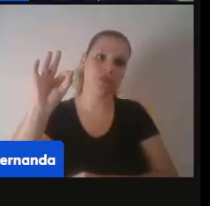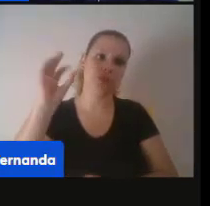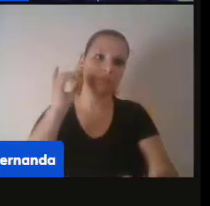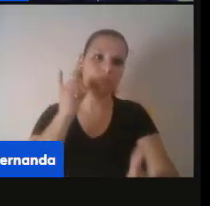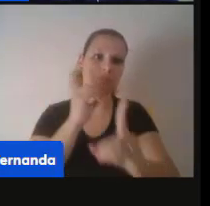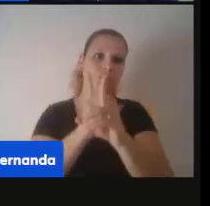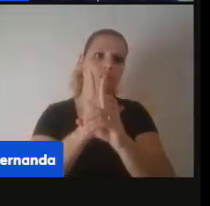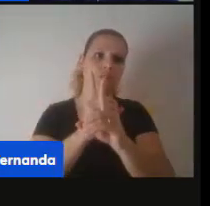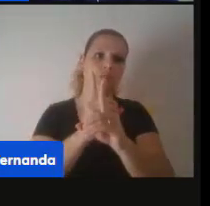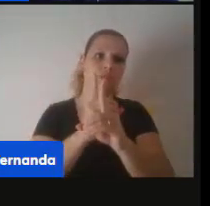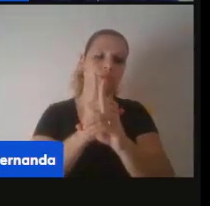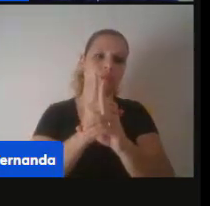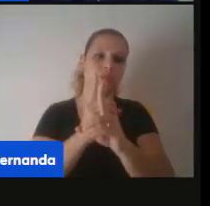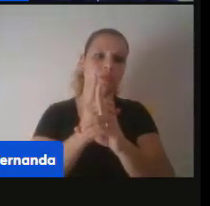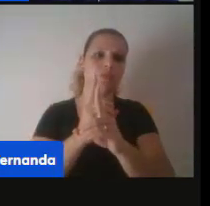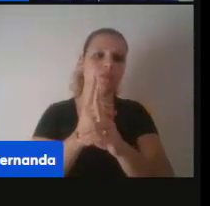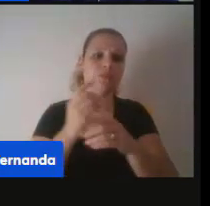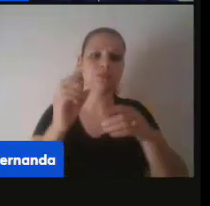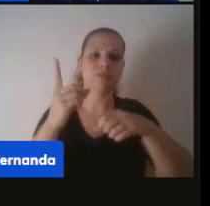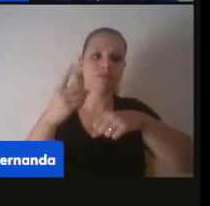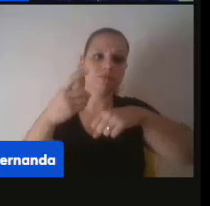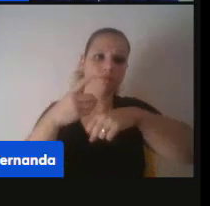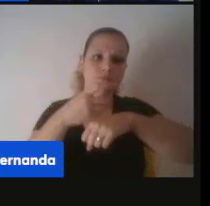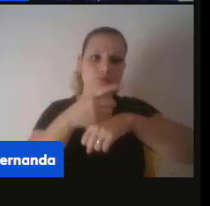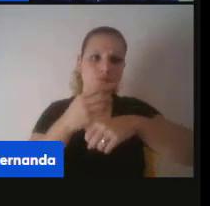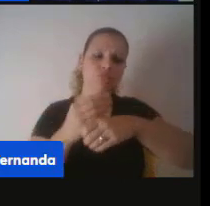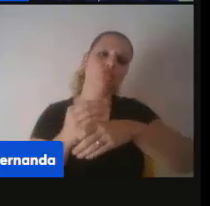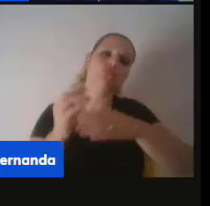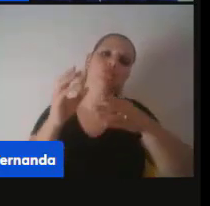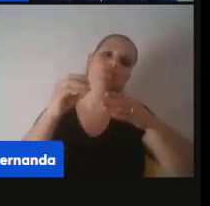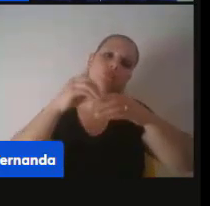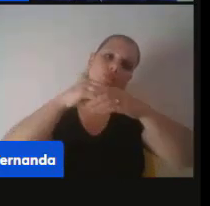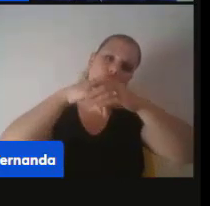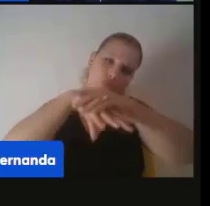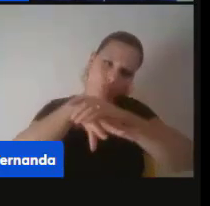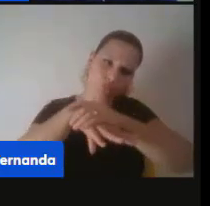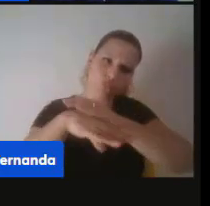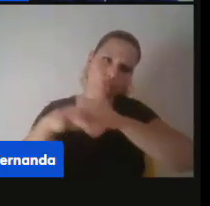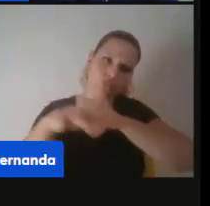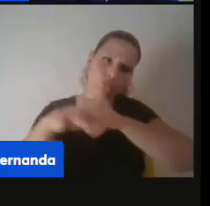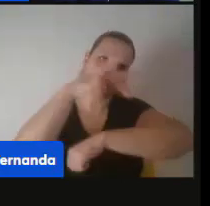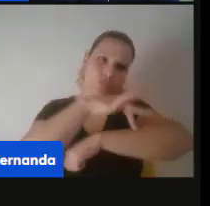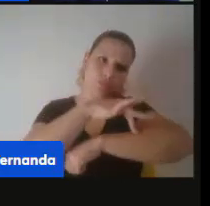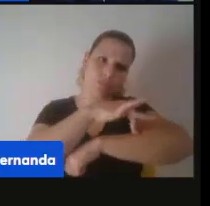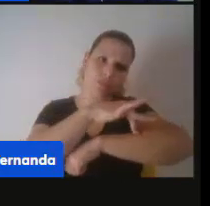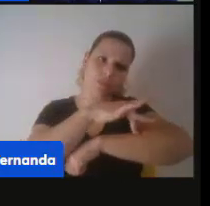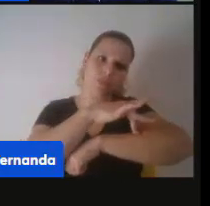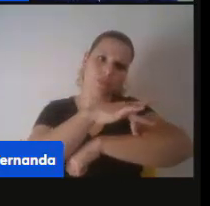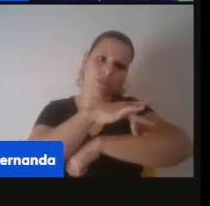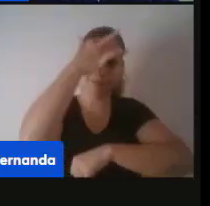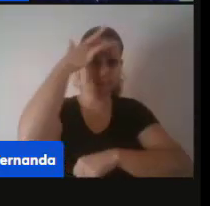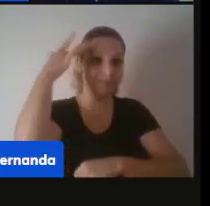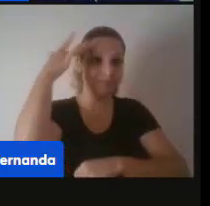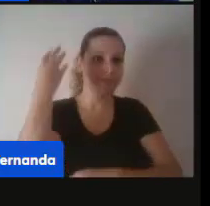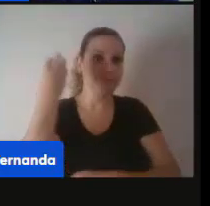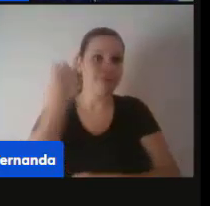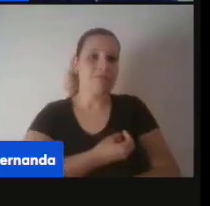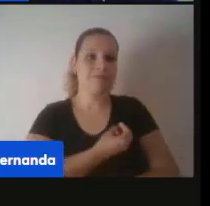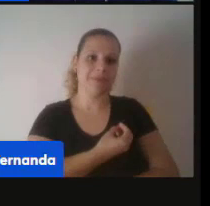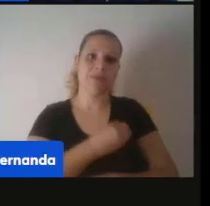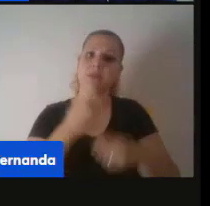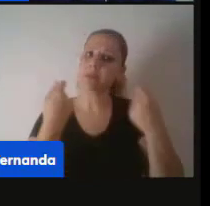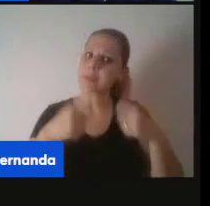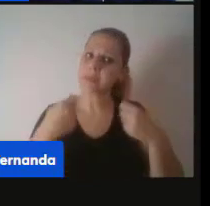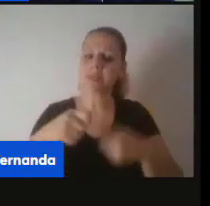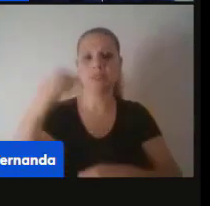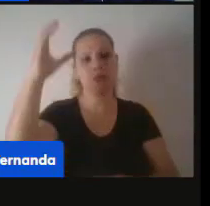tem a população nossa, não é naqueles locais abandonados. Então, a gente precisa se